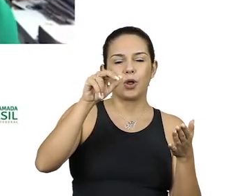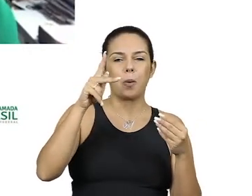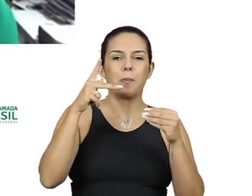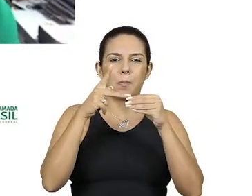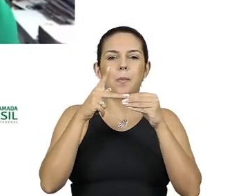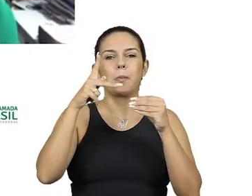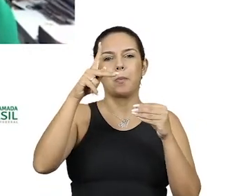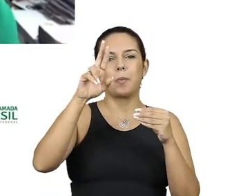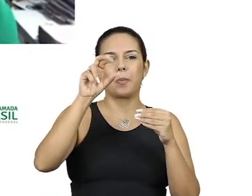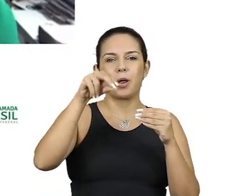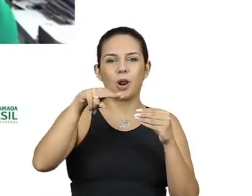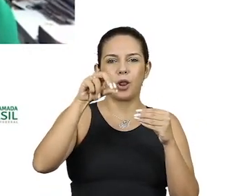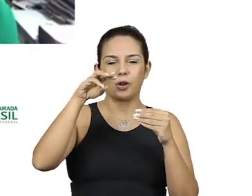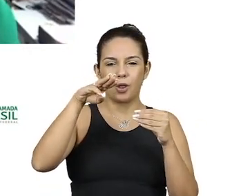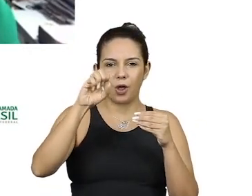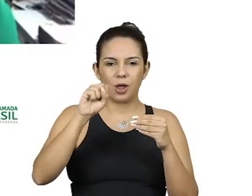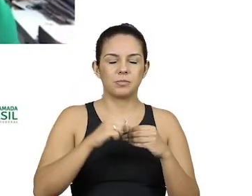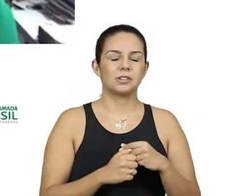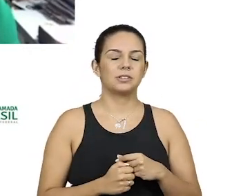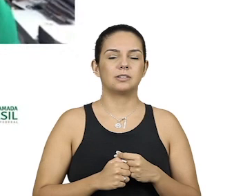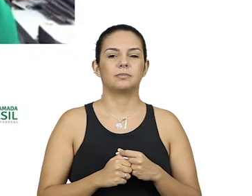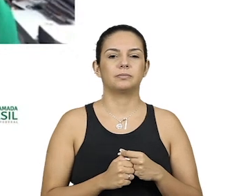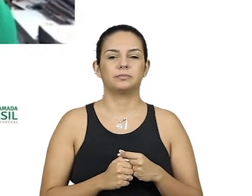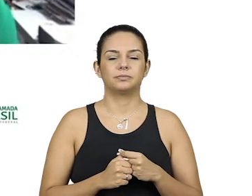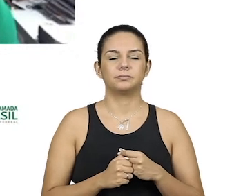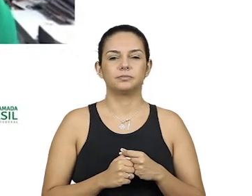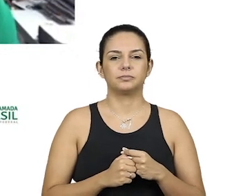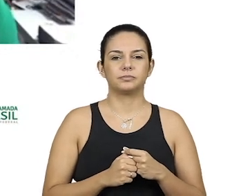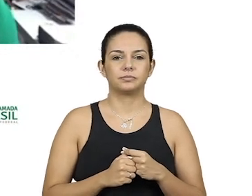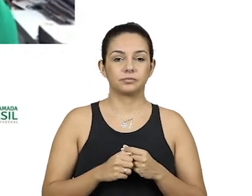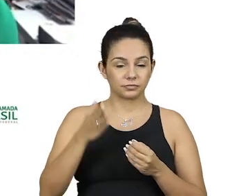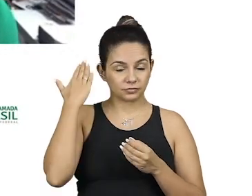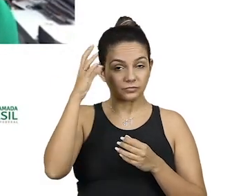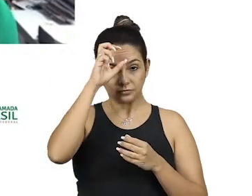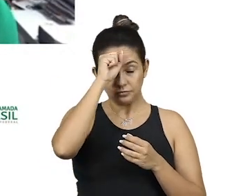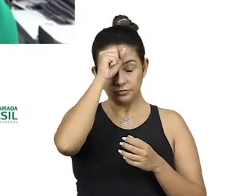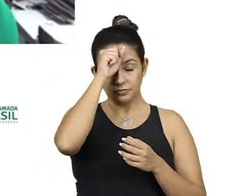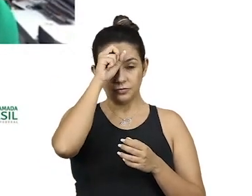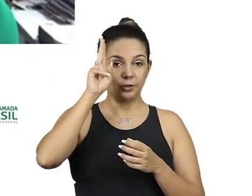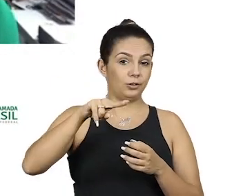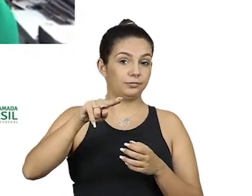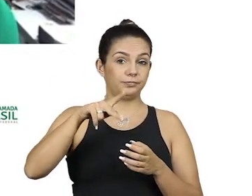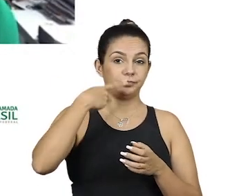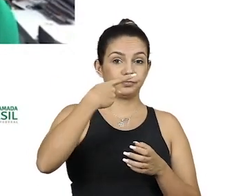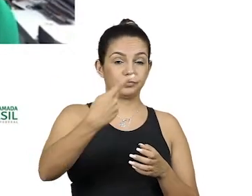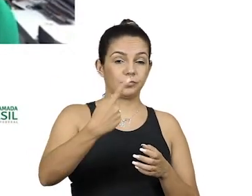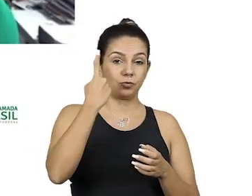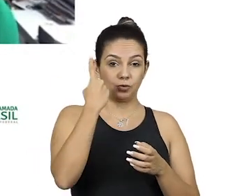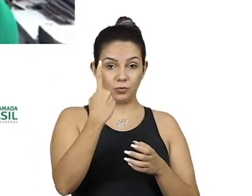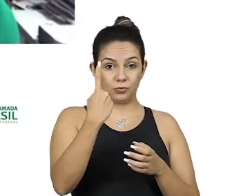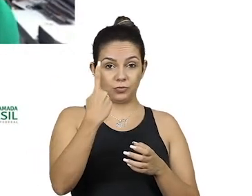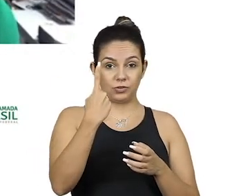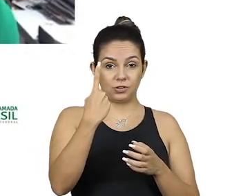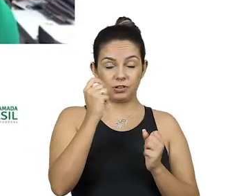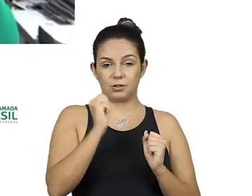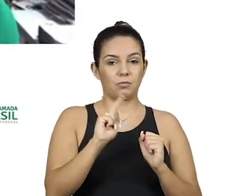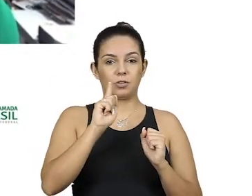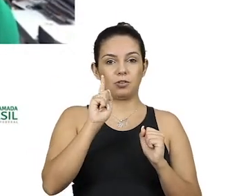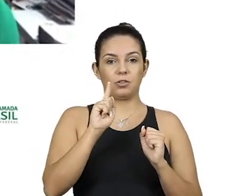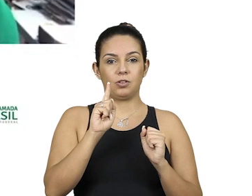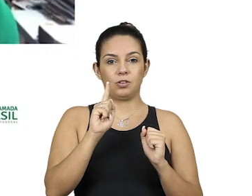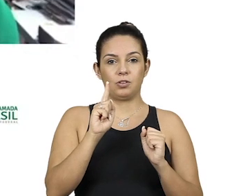com Milor Fernandes. Ele me disse, nunca diga uma se não puder ser